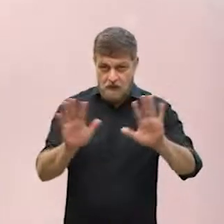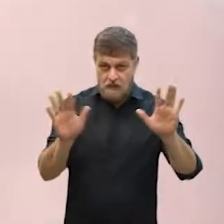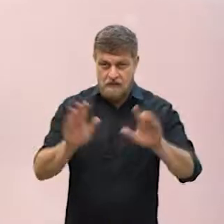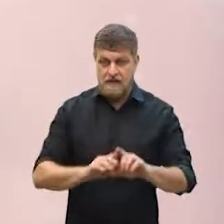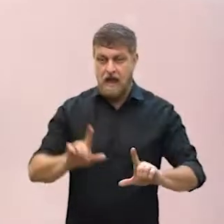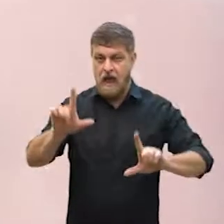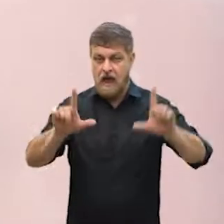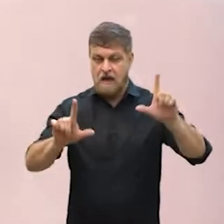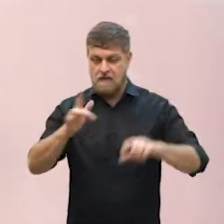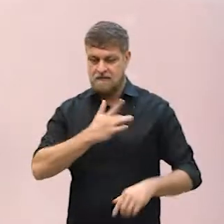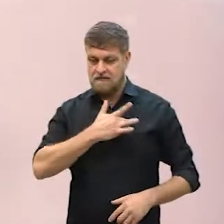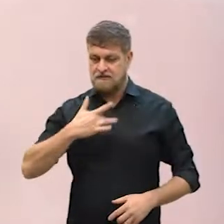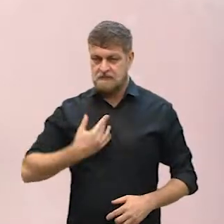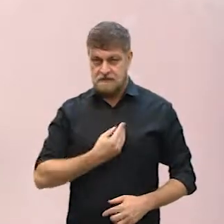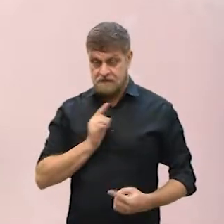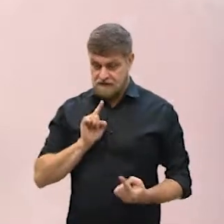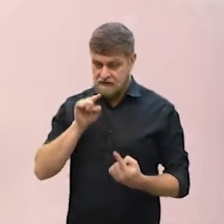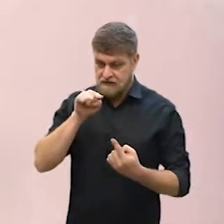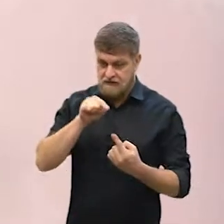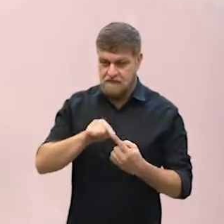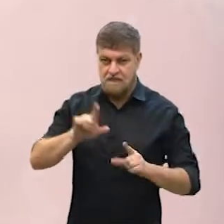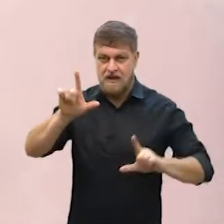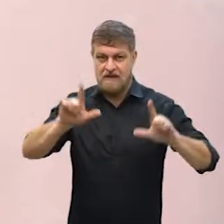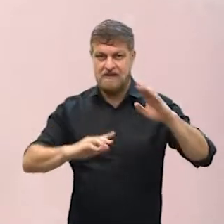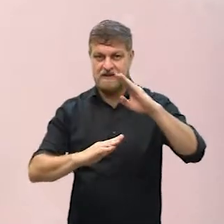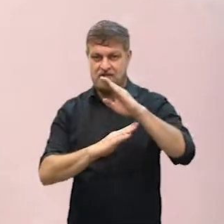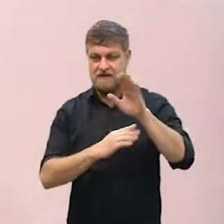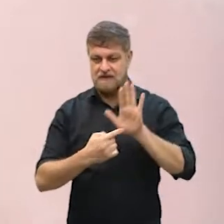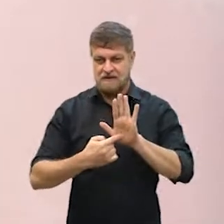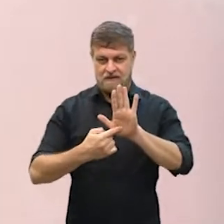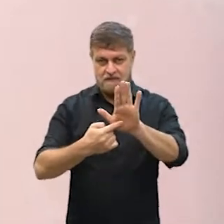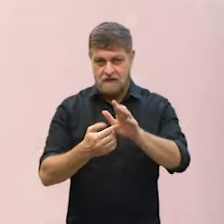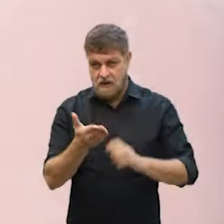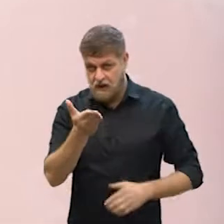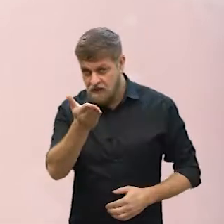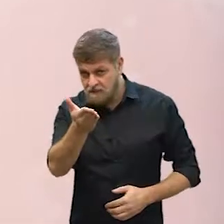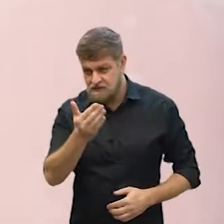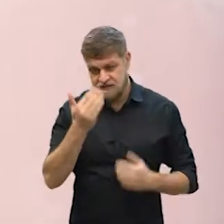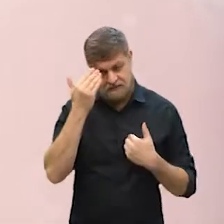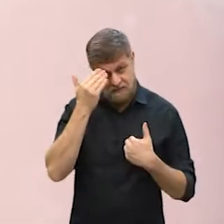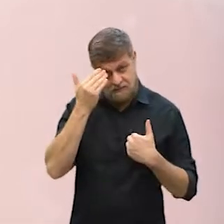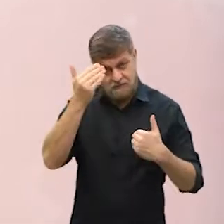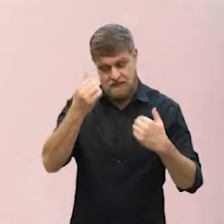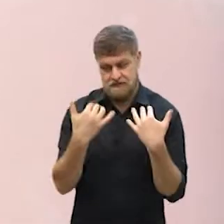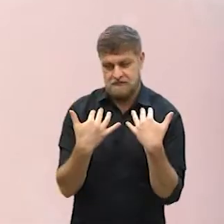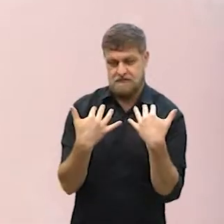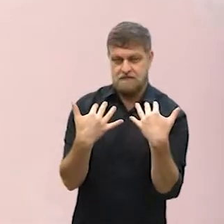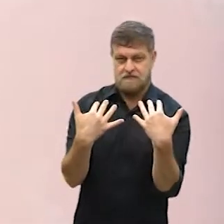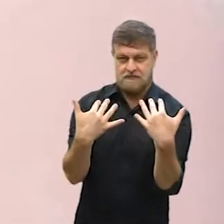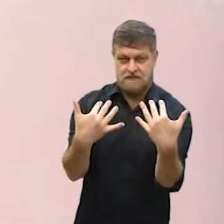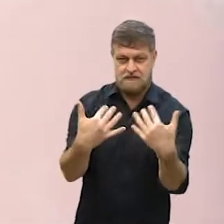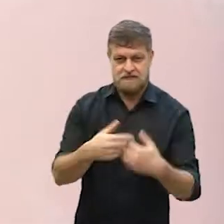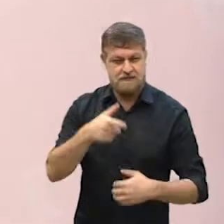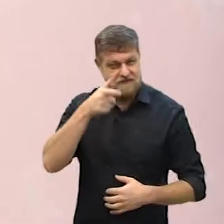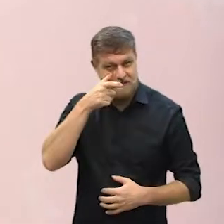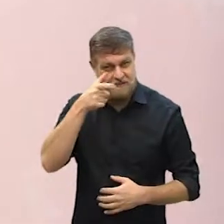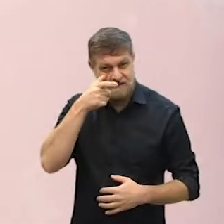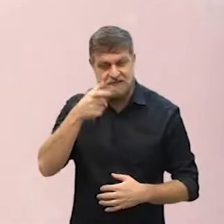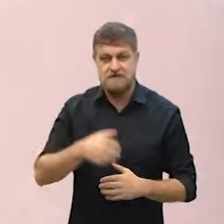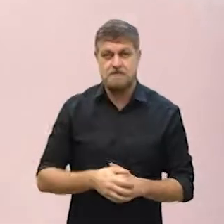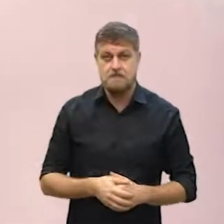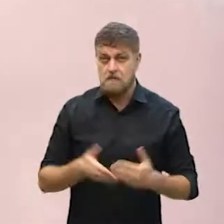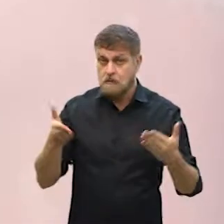o Olá mais um Saúde e Vida Começando aqui pela tela da TV Câmara Campinas a você de casa muito obrigada pela companhia e